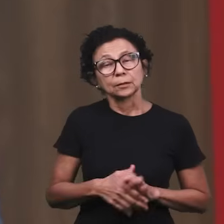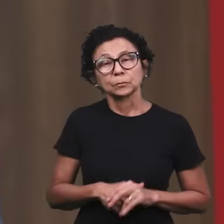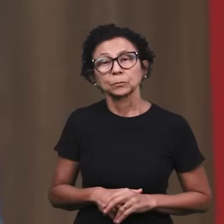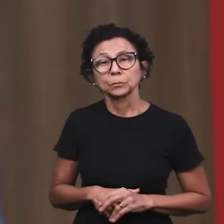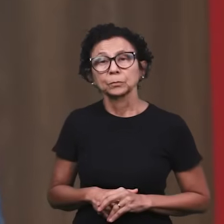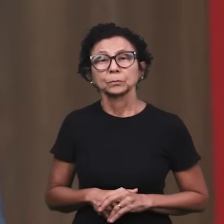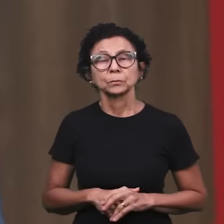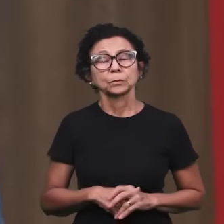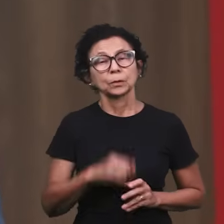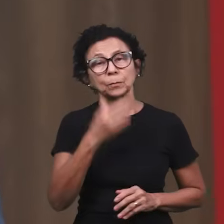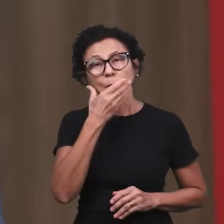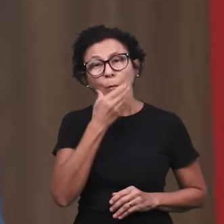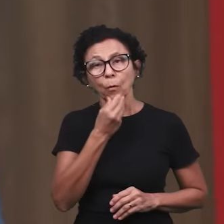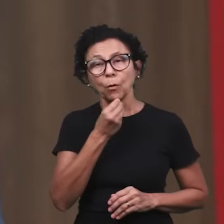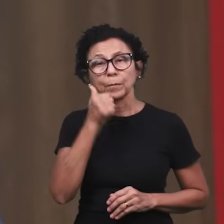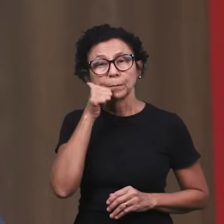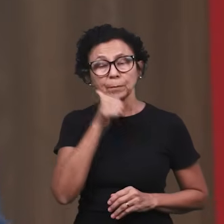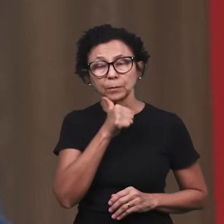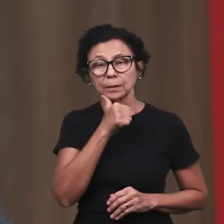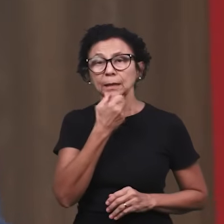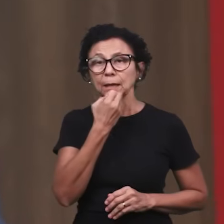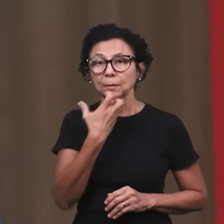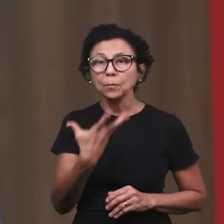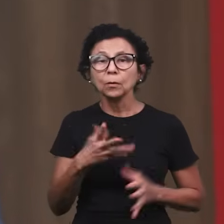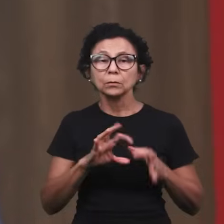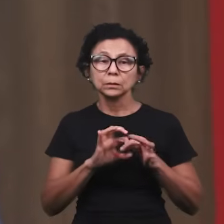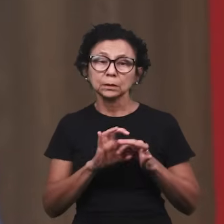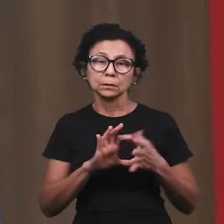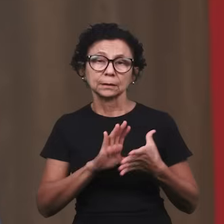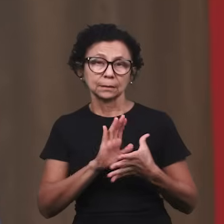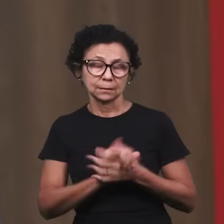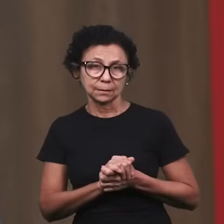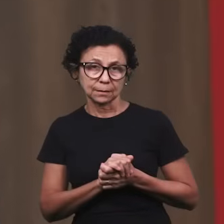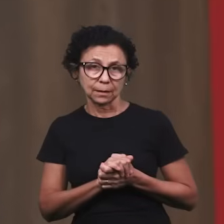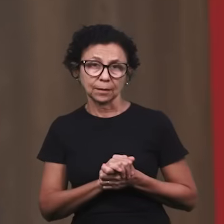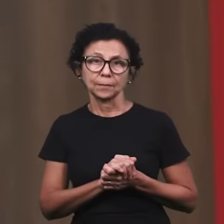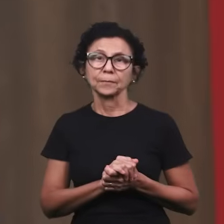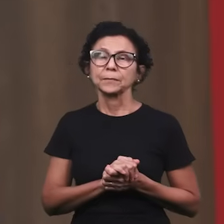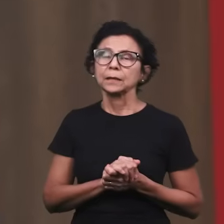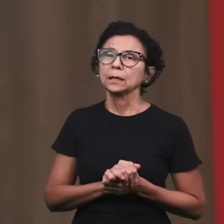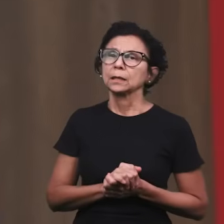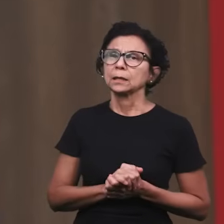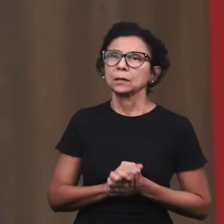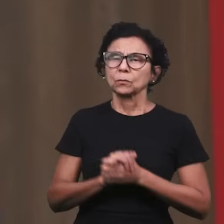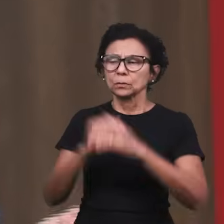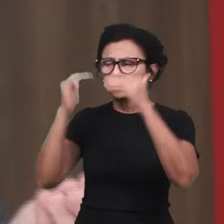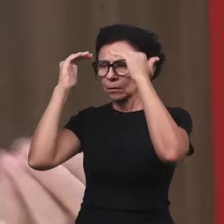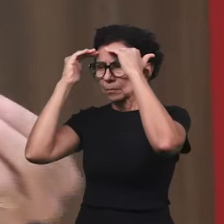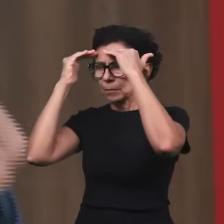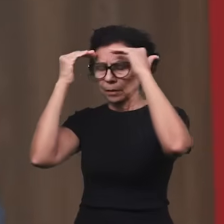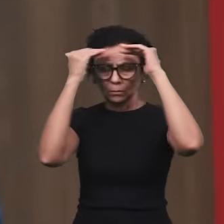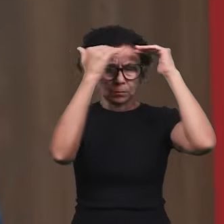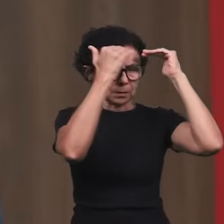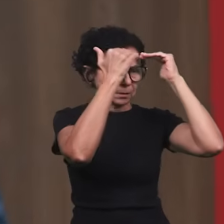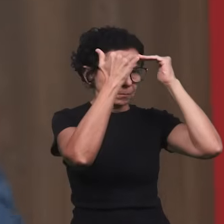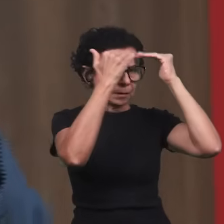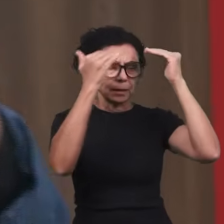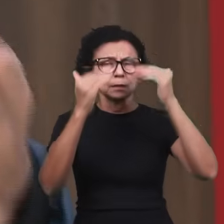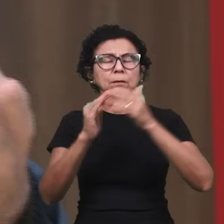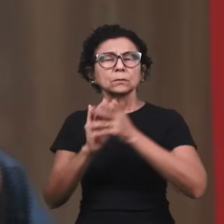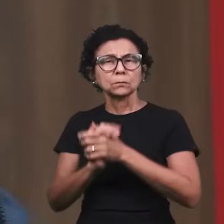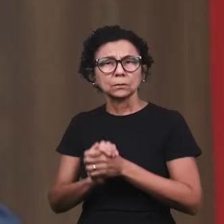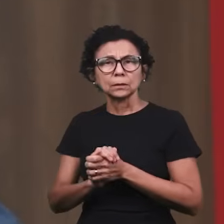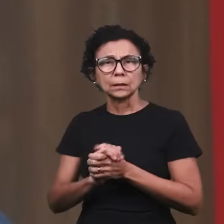e à mulher. E nessa honra, Deus opera. Por isso que quando o esposo